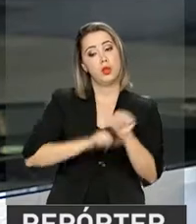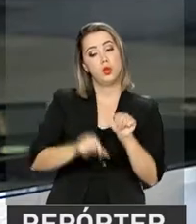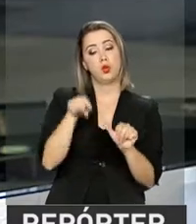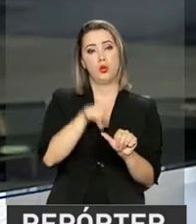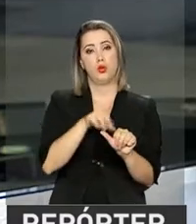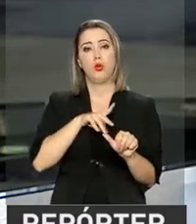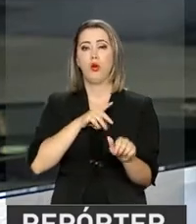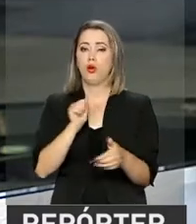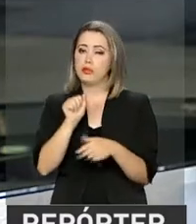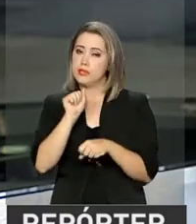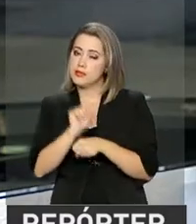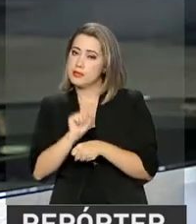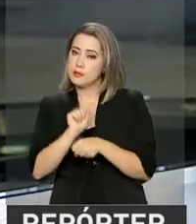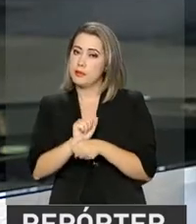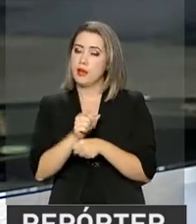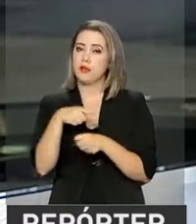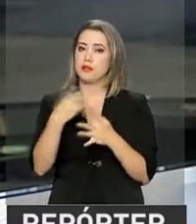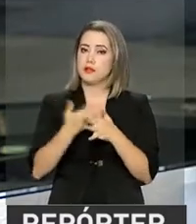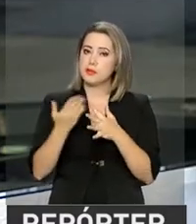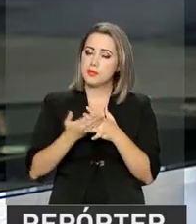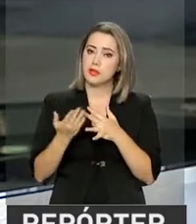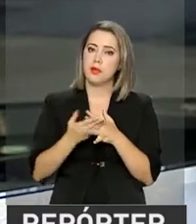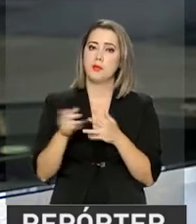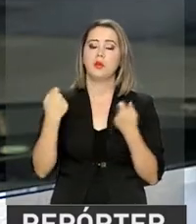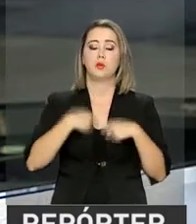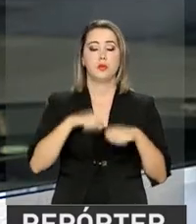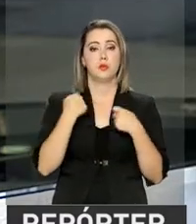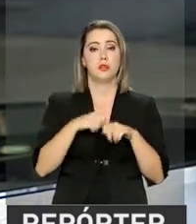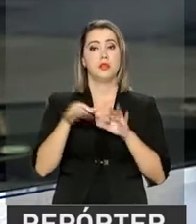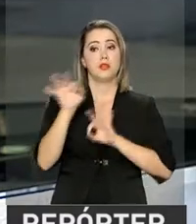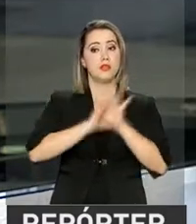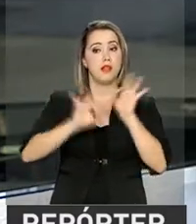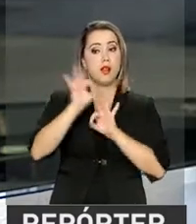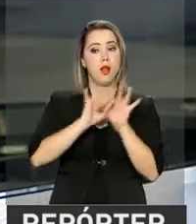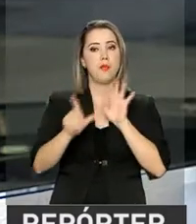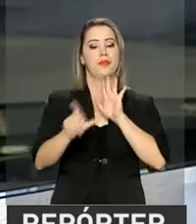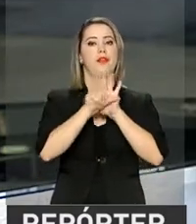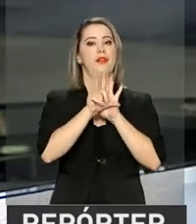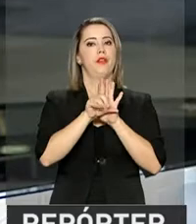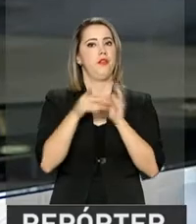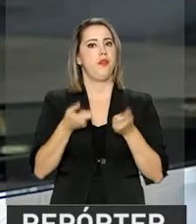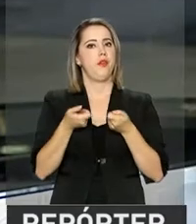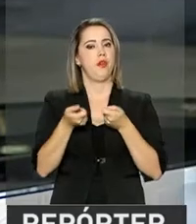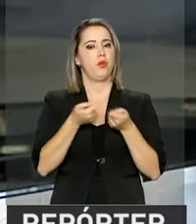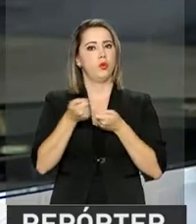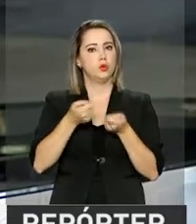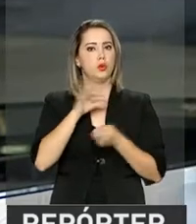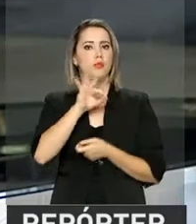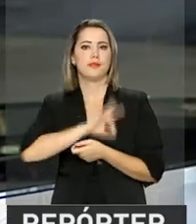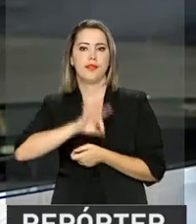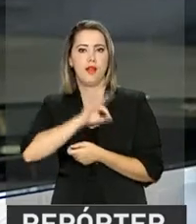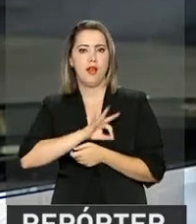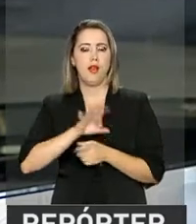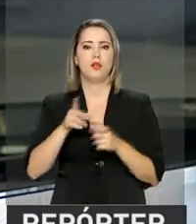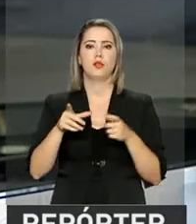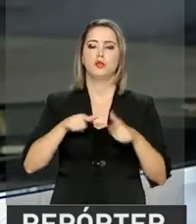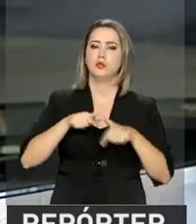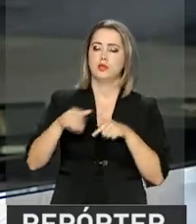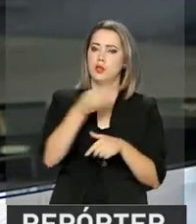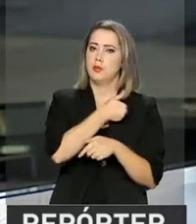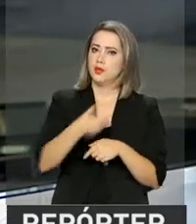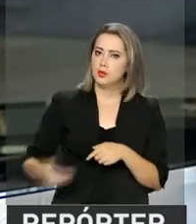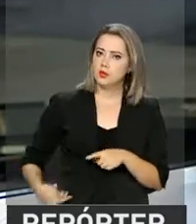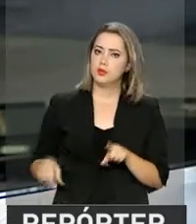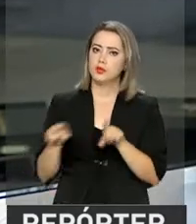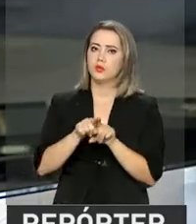dessa dívida os estados devem pôr em prática medidas como o congelamento de reajuste a servidores públicos ea restrição à